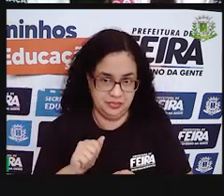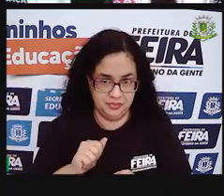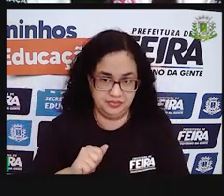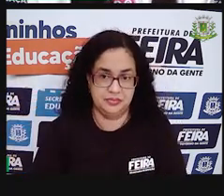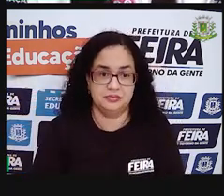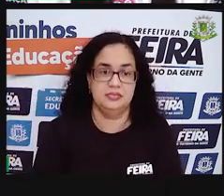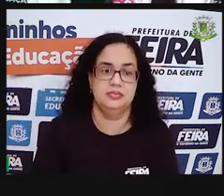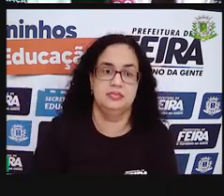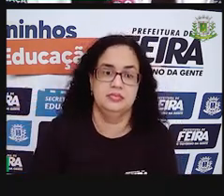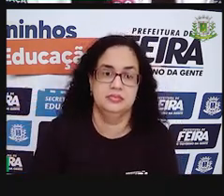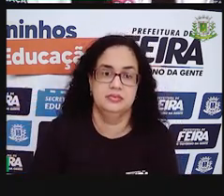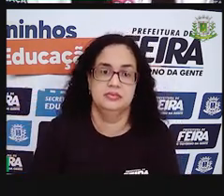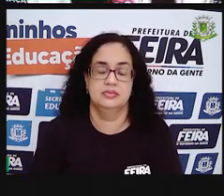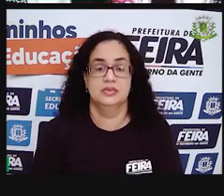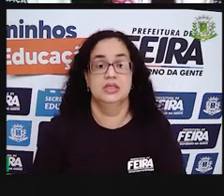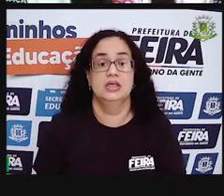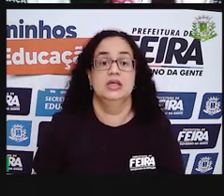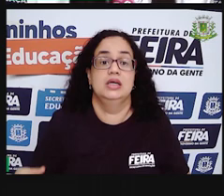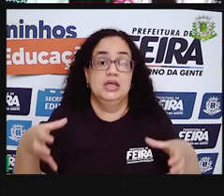das novas terras.